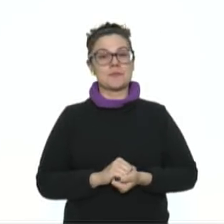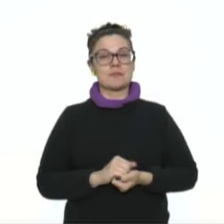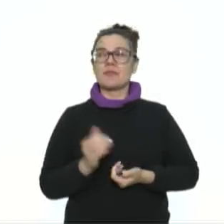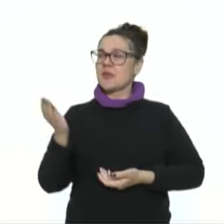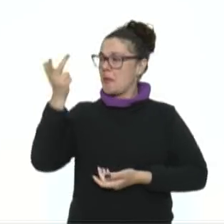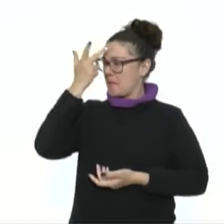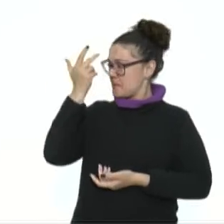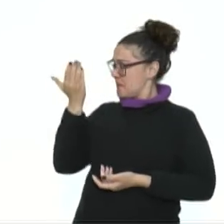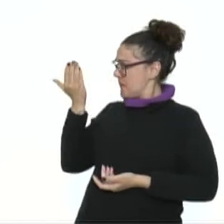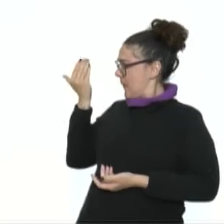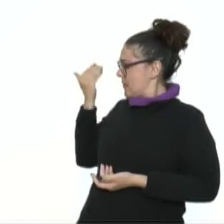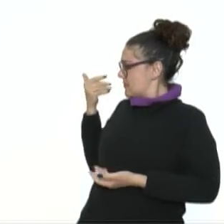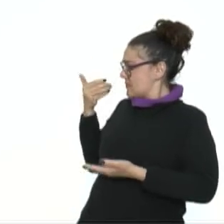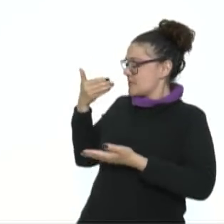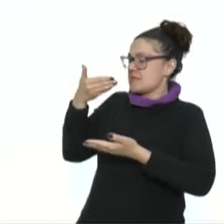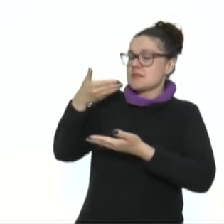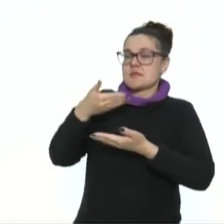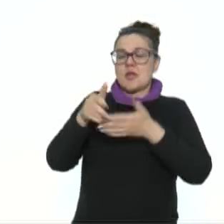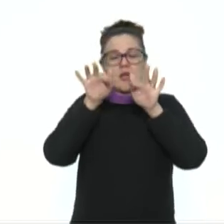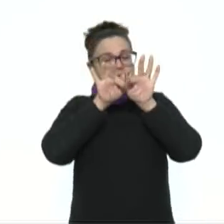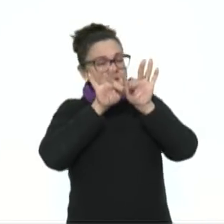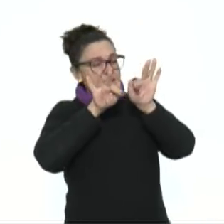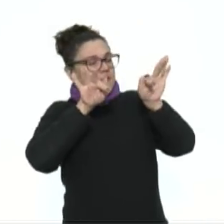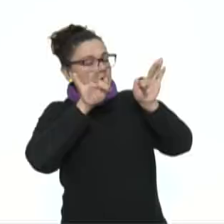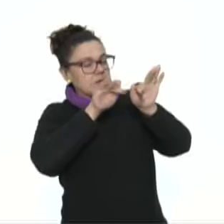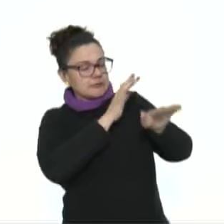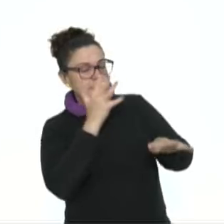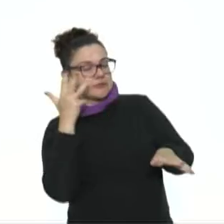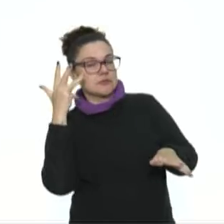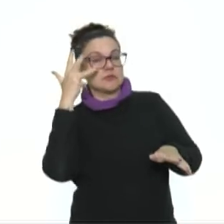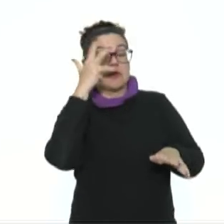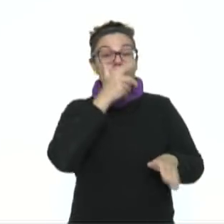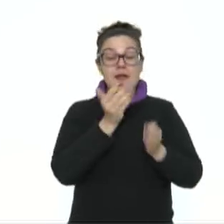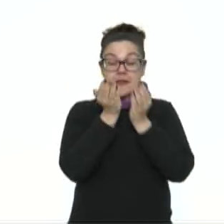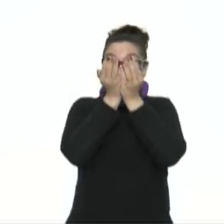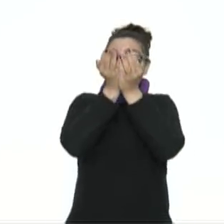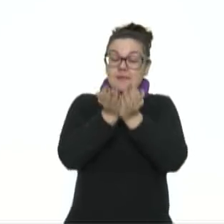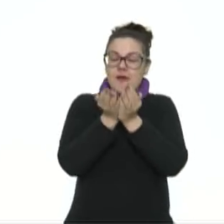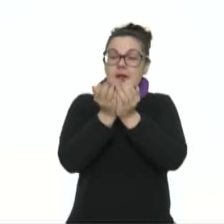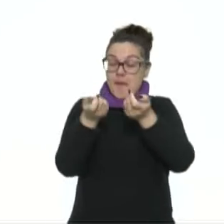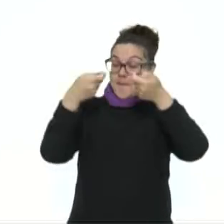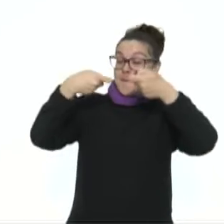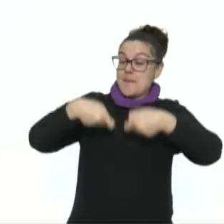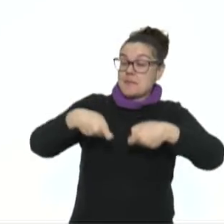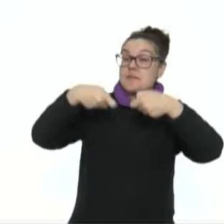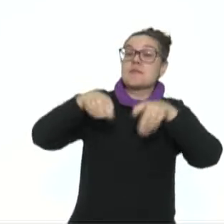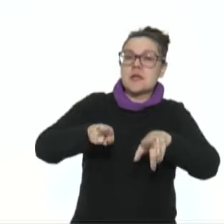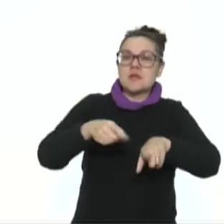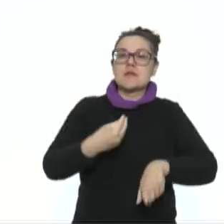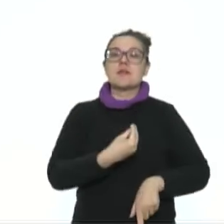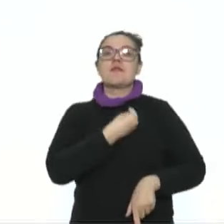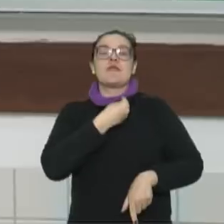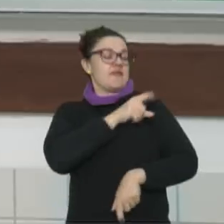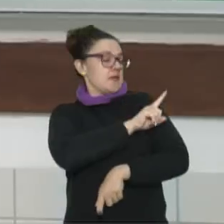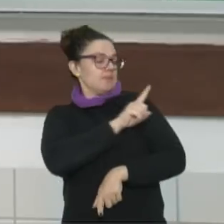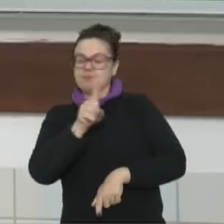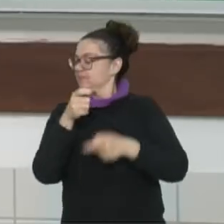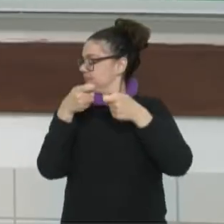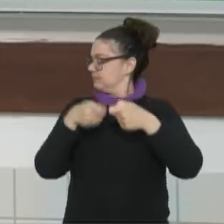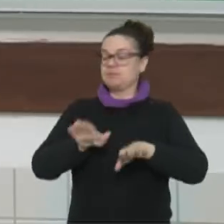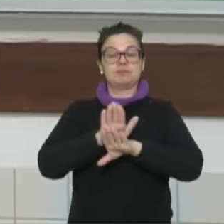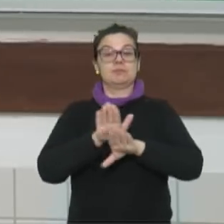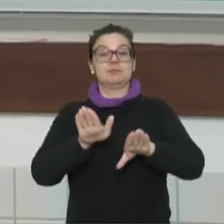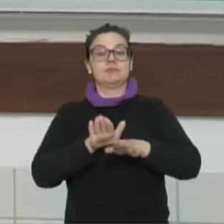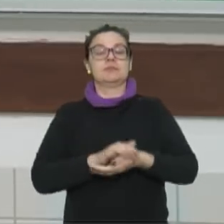Navegadores antigos tinham uma frase gloriosa. Navegar é preciso, viver não é